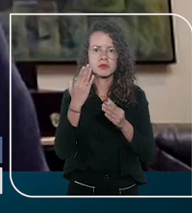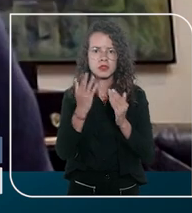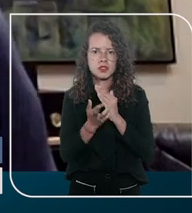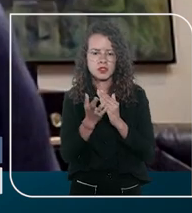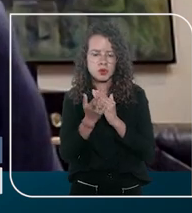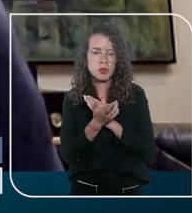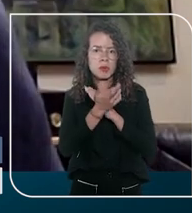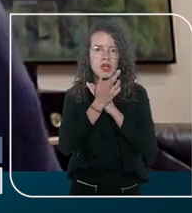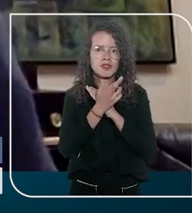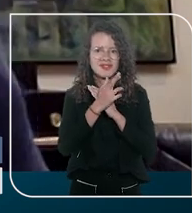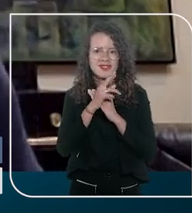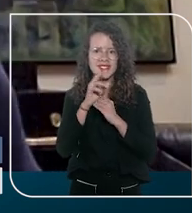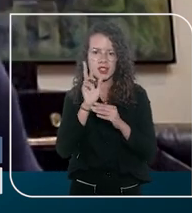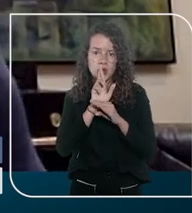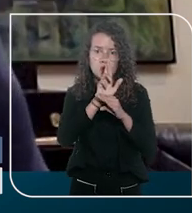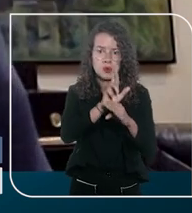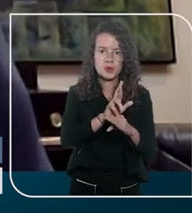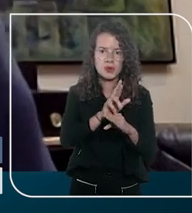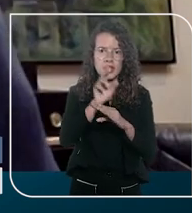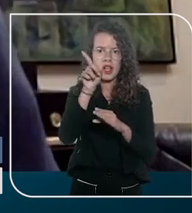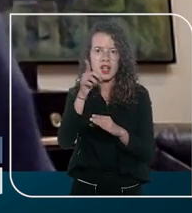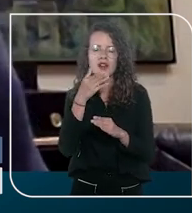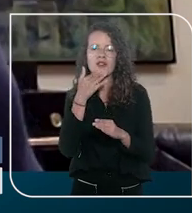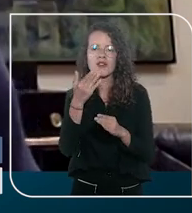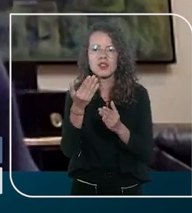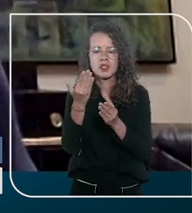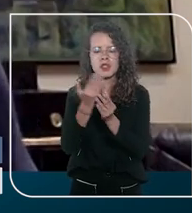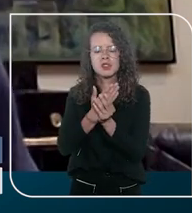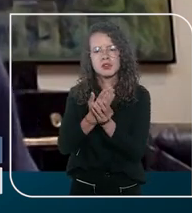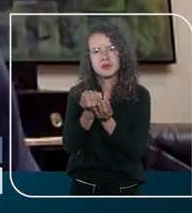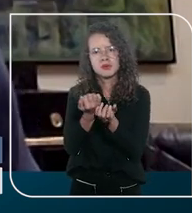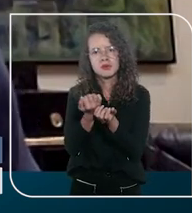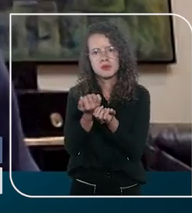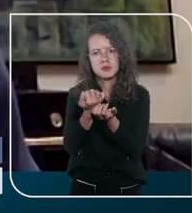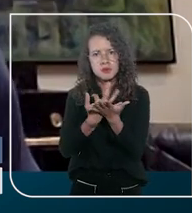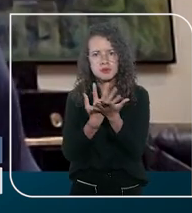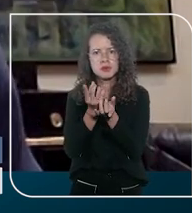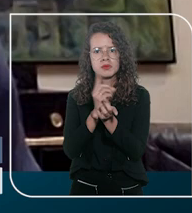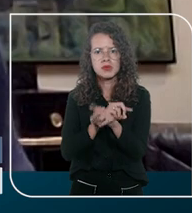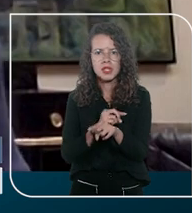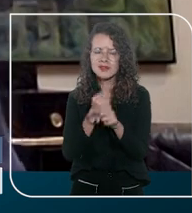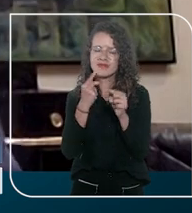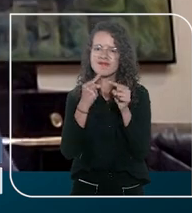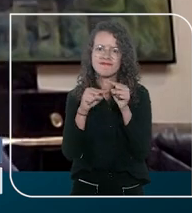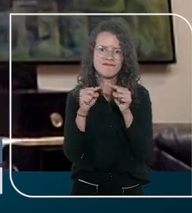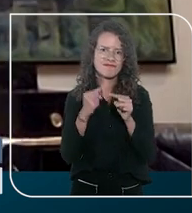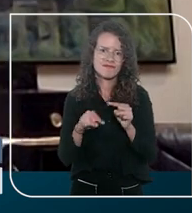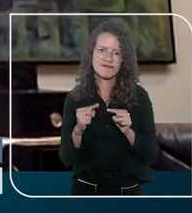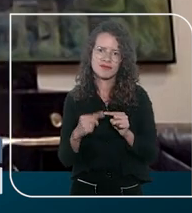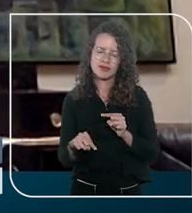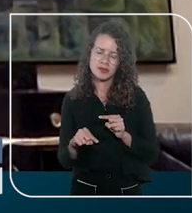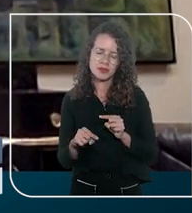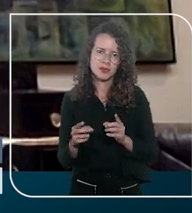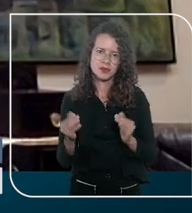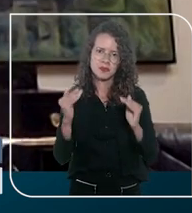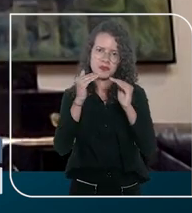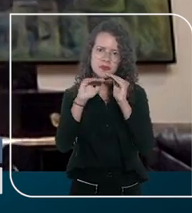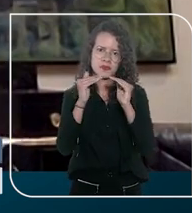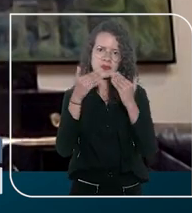embargante, na petição de embargo de divergência, ele entendeu que não serviam para comprovar a divergência